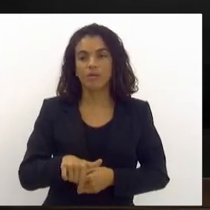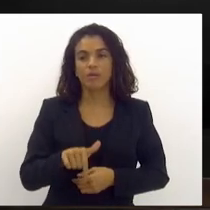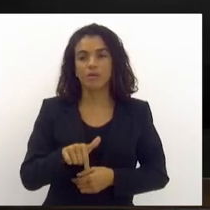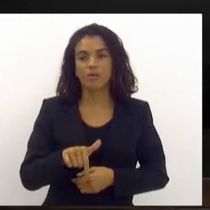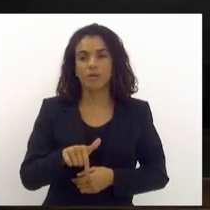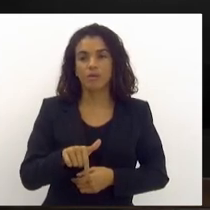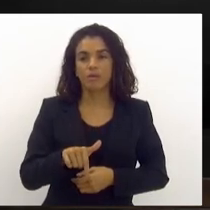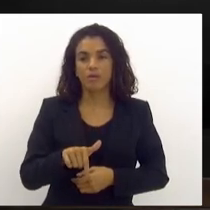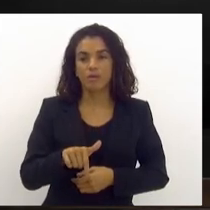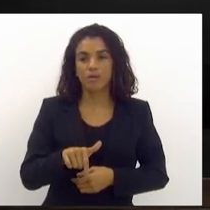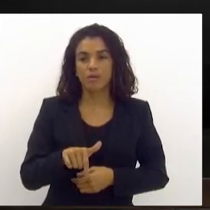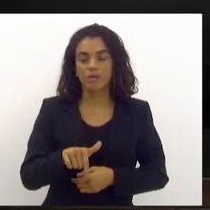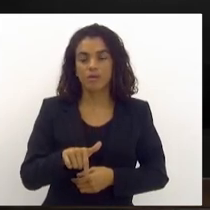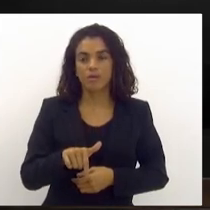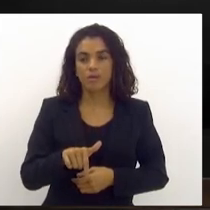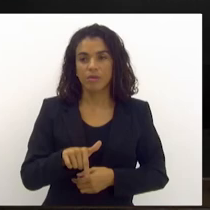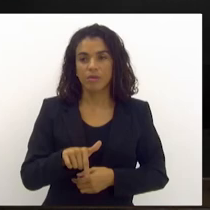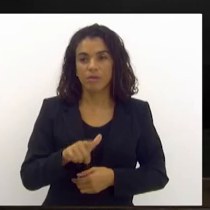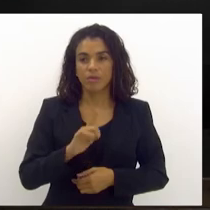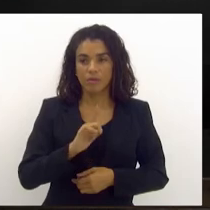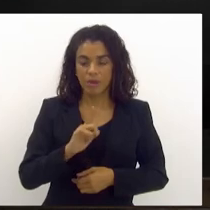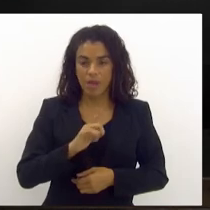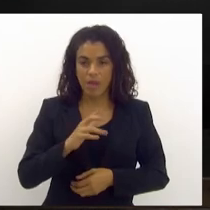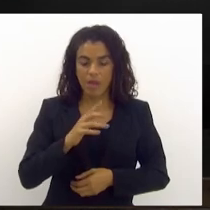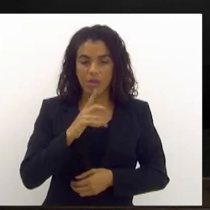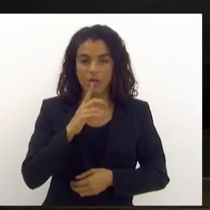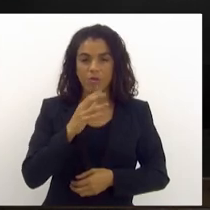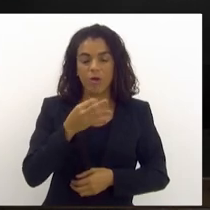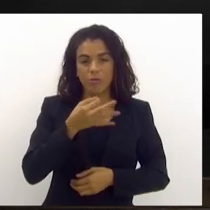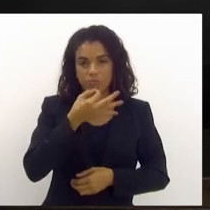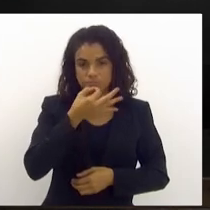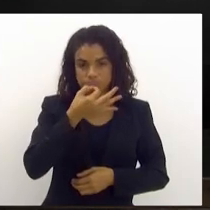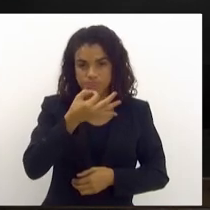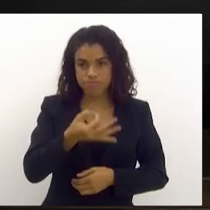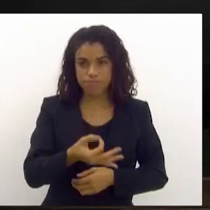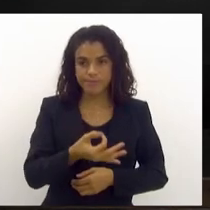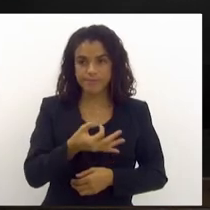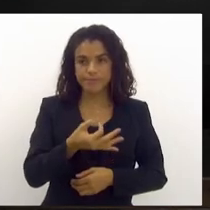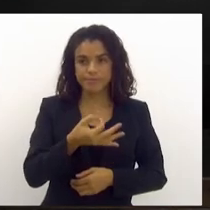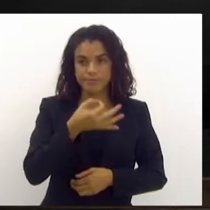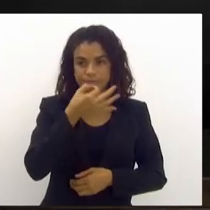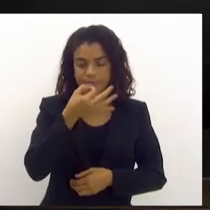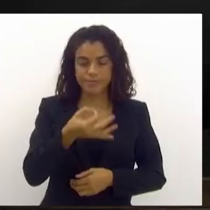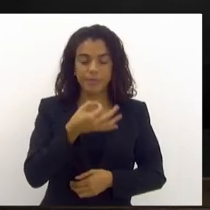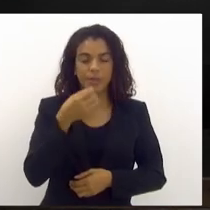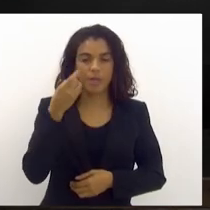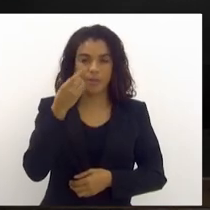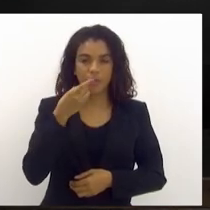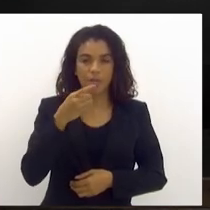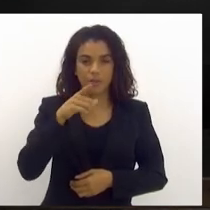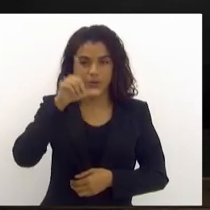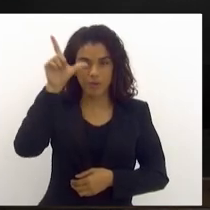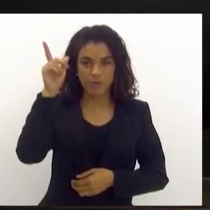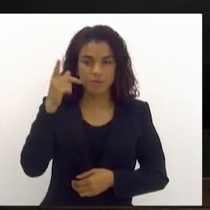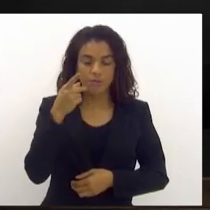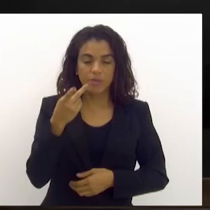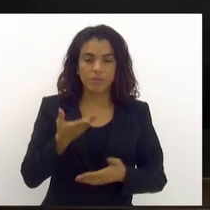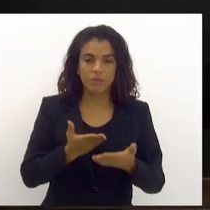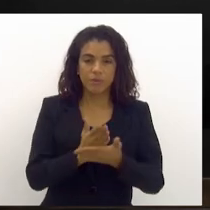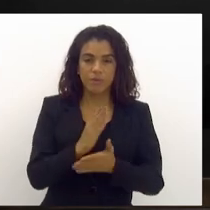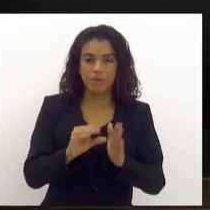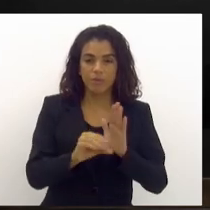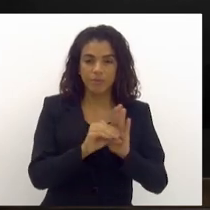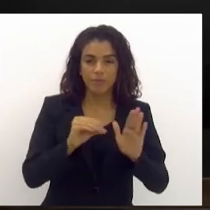Destaque. É, há sobre a mesa. Destaque do deputado Luiz Paulo pela aprovação da